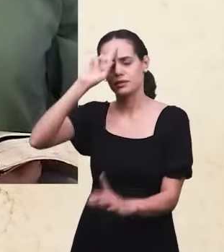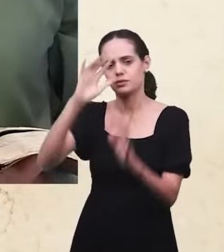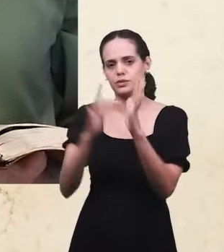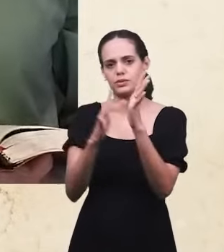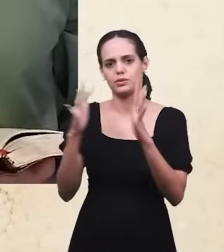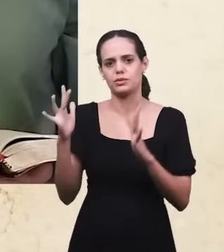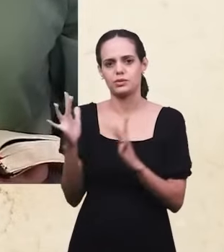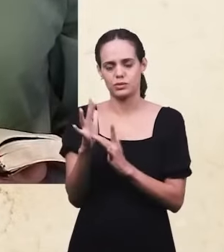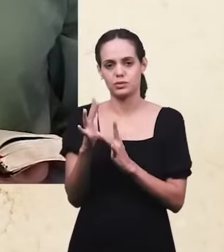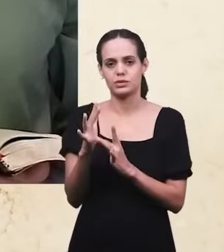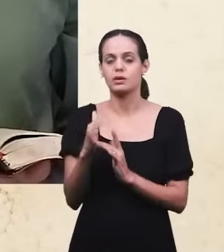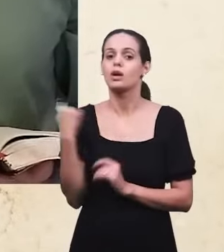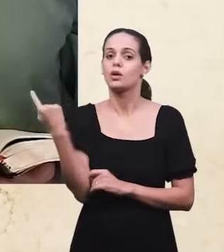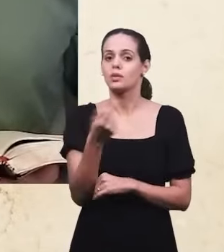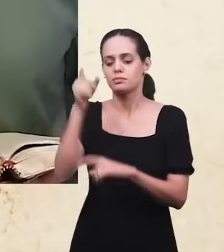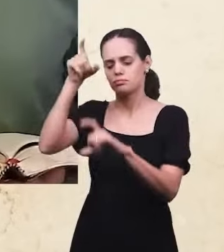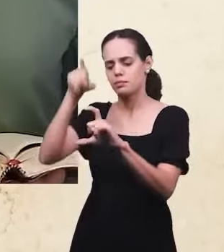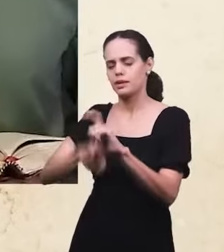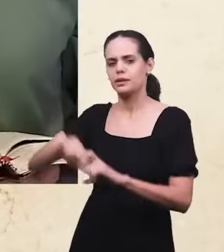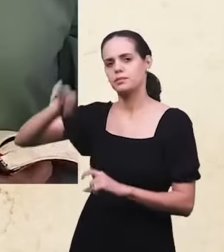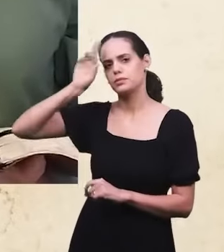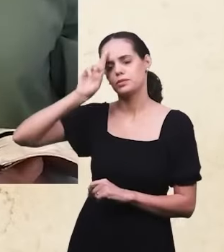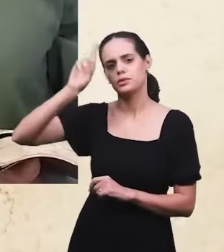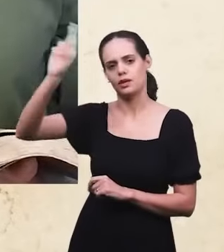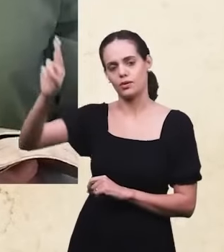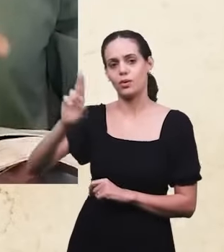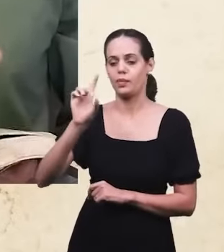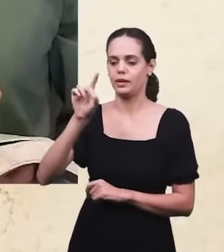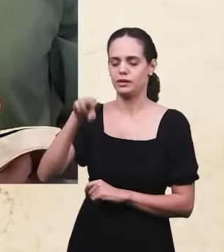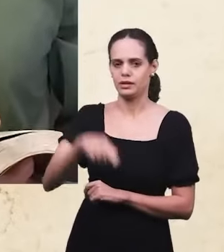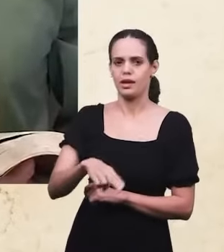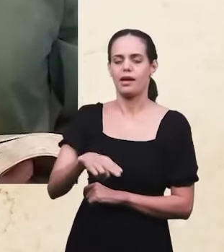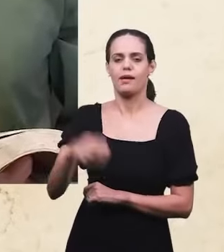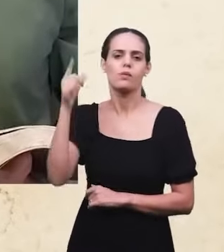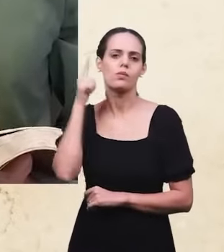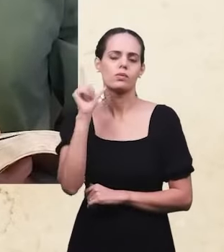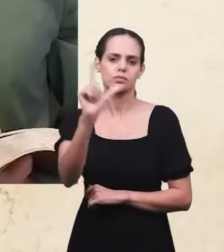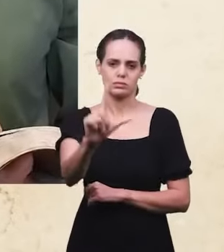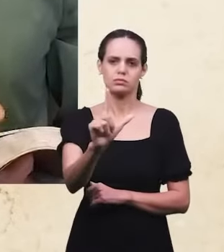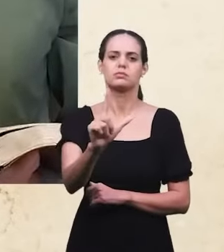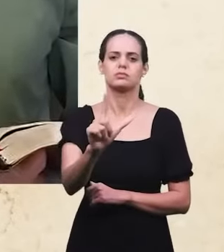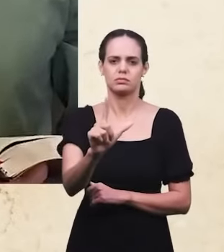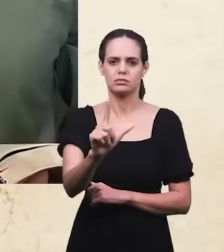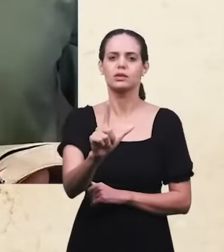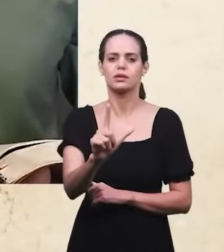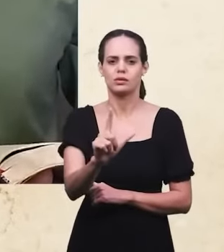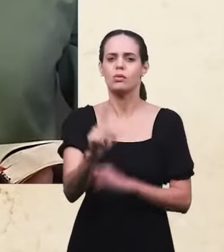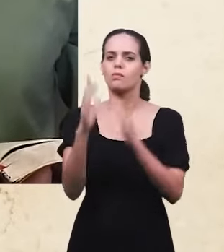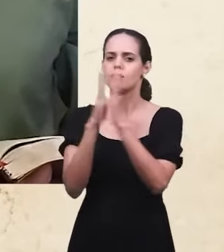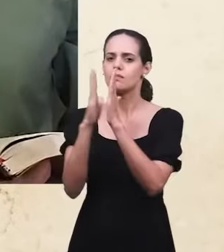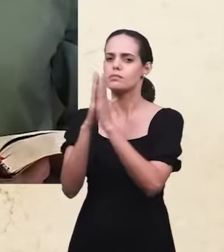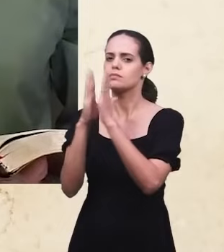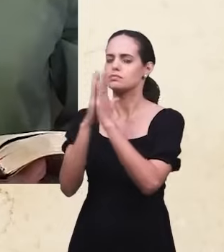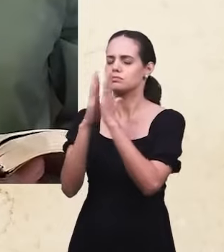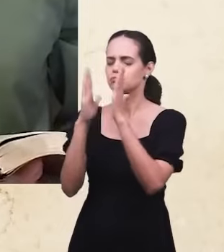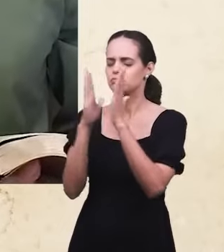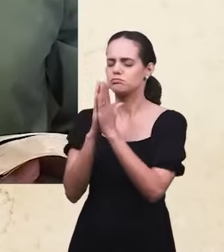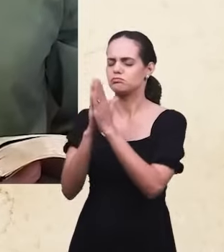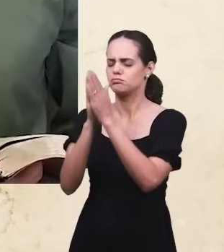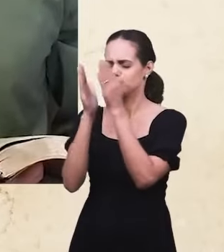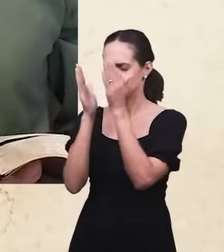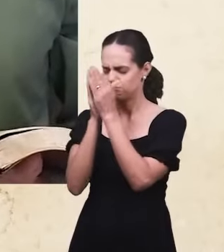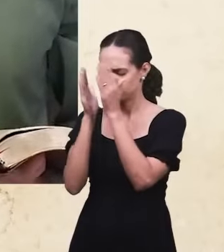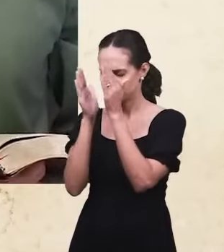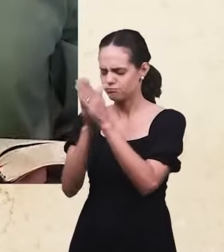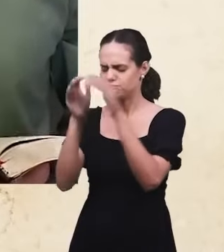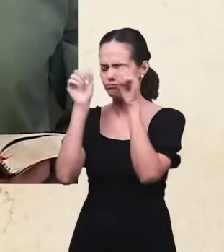vencedores. Nós somos totalmente dependentes e por isso nós buscamos o recurso. E Daniel alcançou o recurso da graça. Ele foi em busca do recurso da